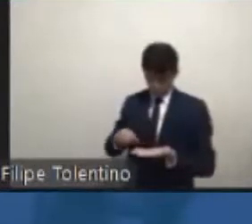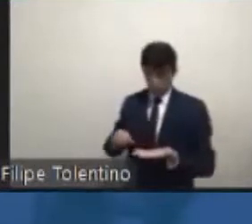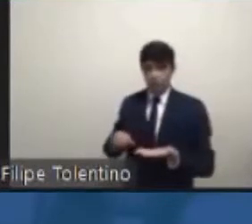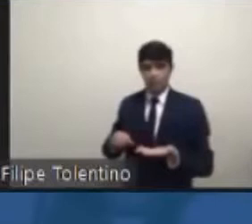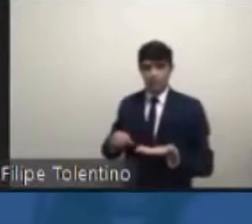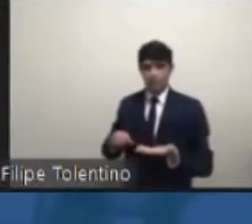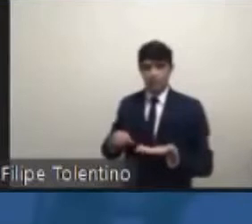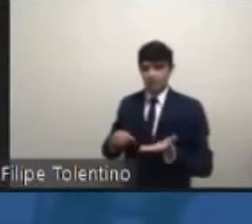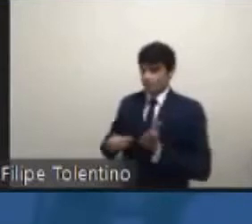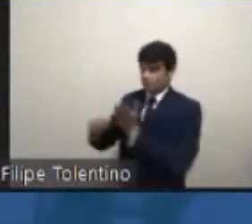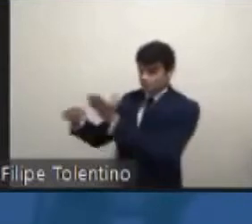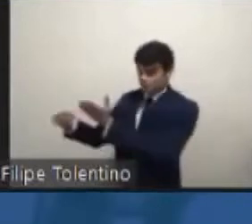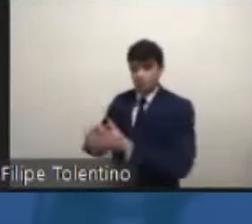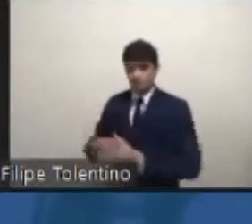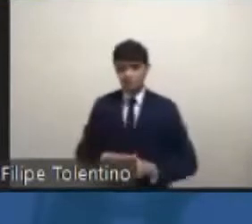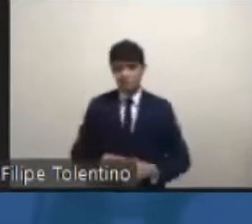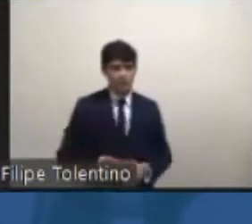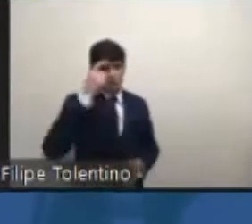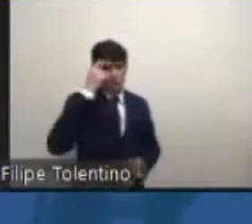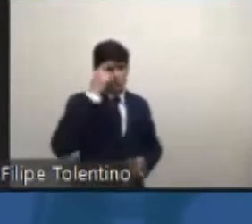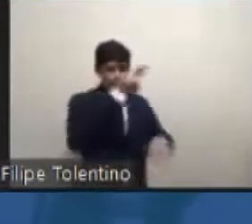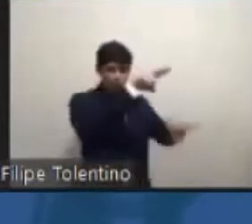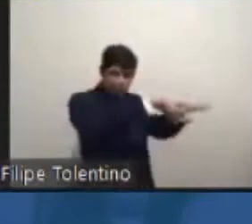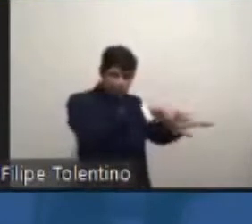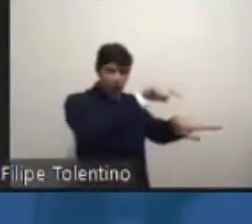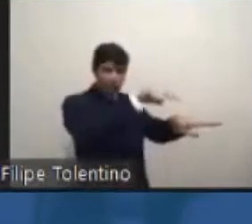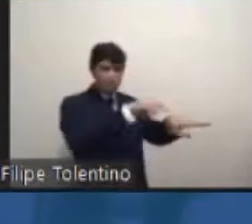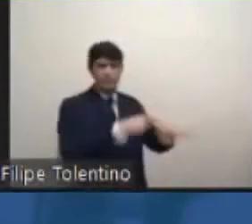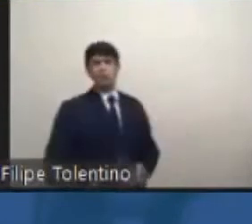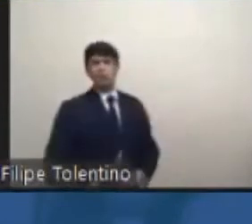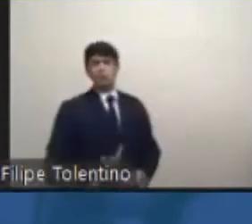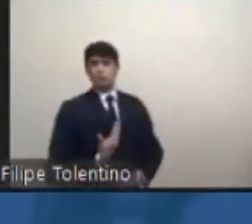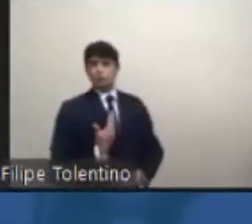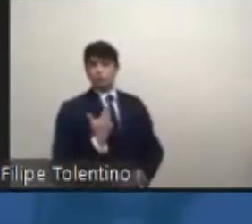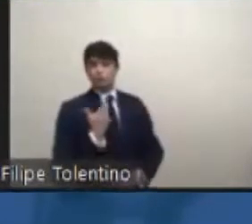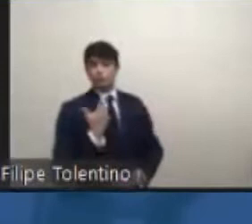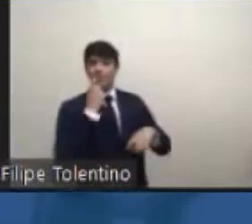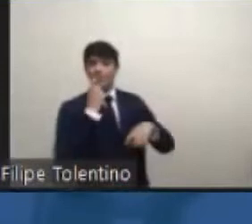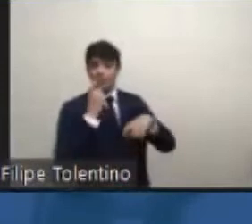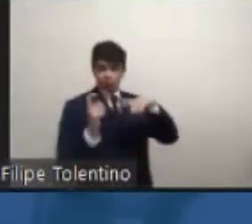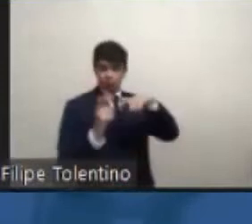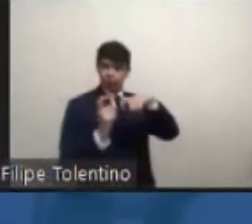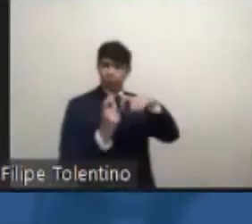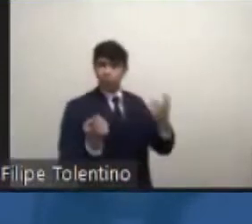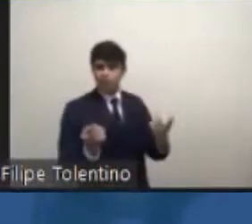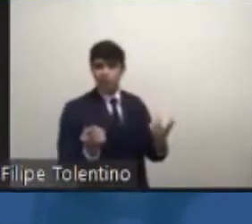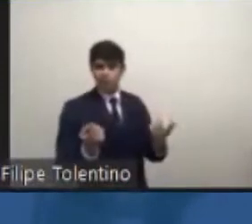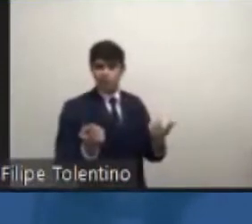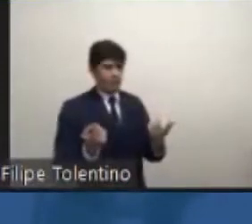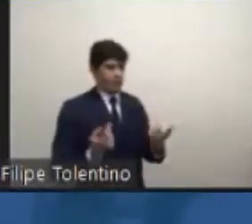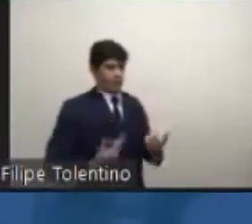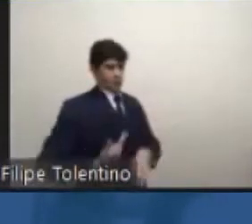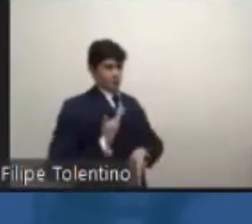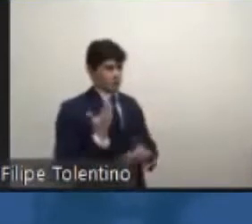e o médico diz, se você fizer uma rasura nesse documento, você não é internado, você não é operado. Esse paciente assina o